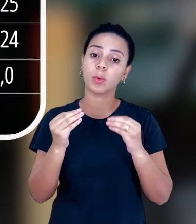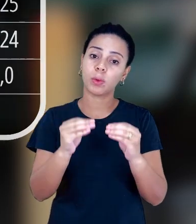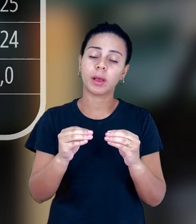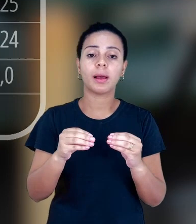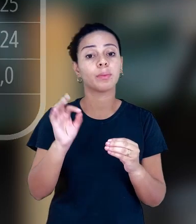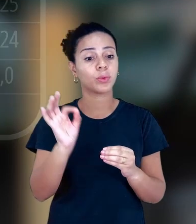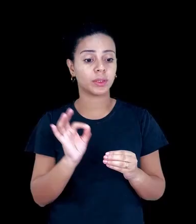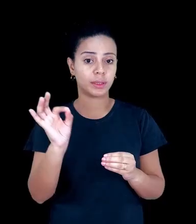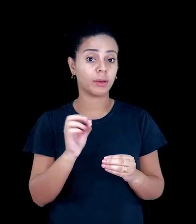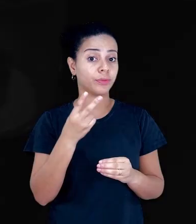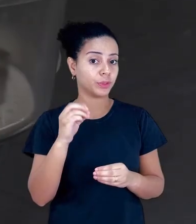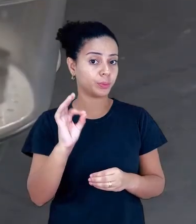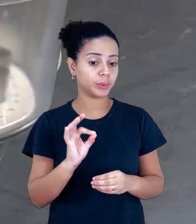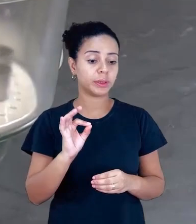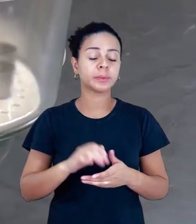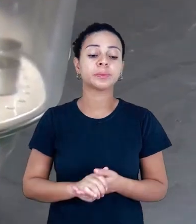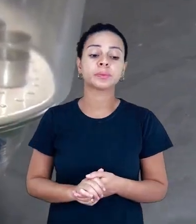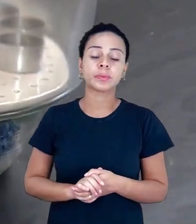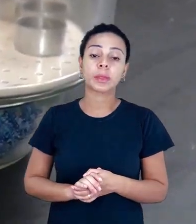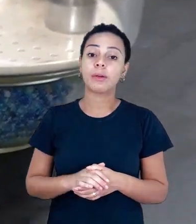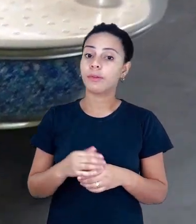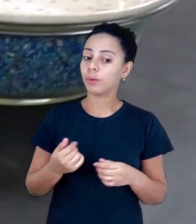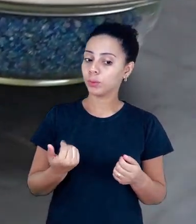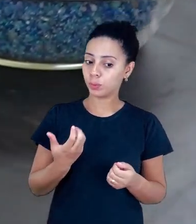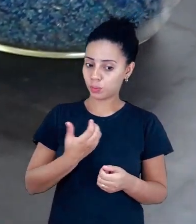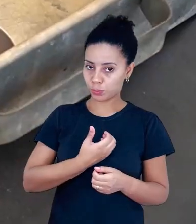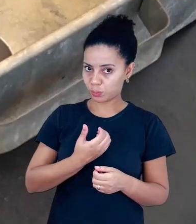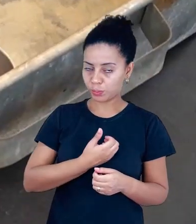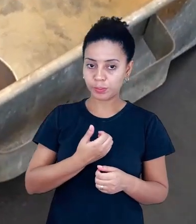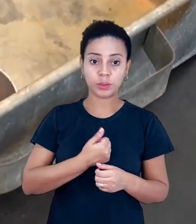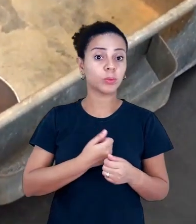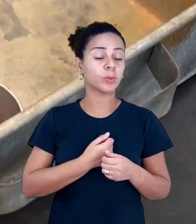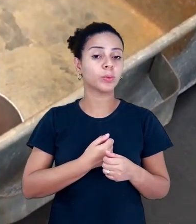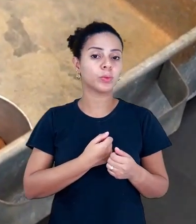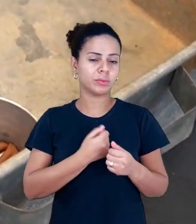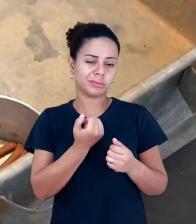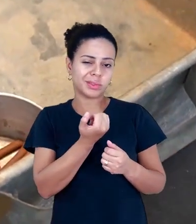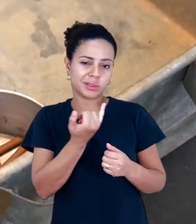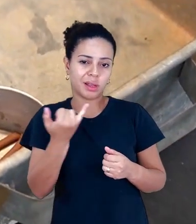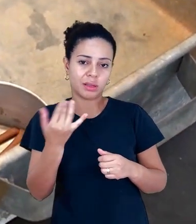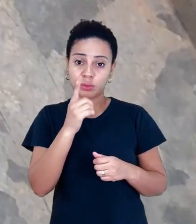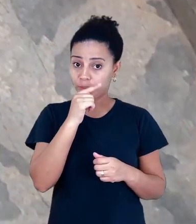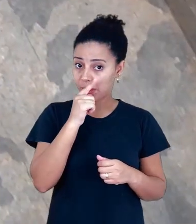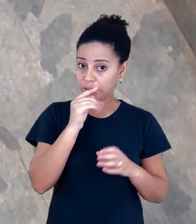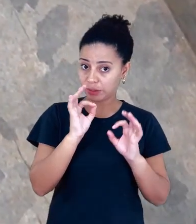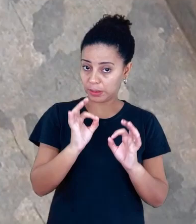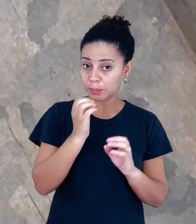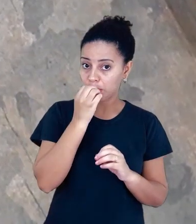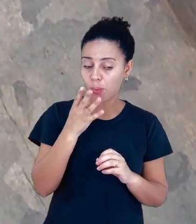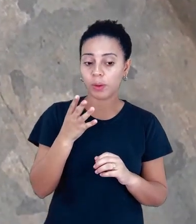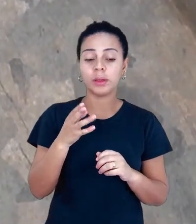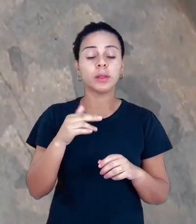aproximação para o inteiro mais próximo. Os valores de umidade são considerados satisfatórios quando não diferirem mais do